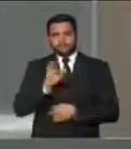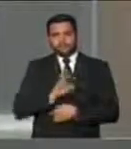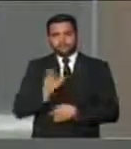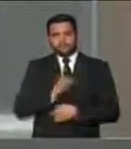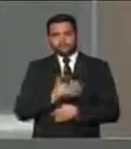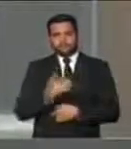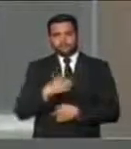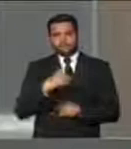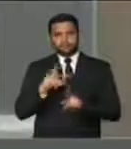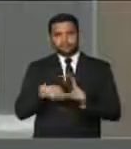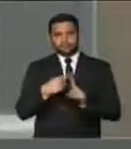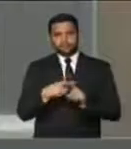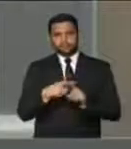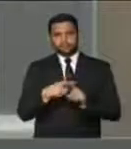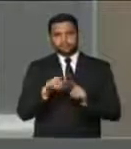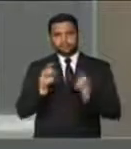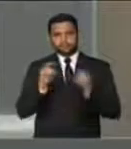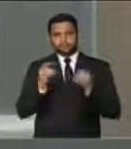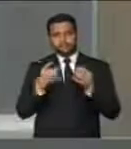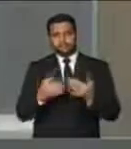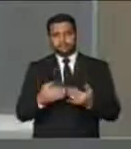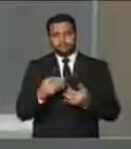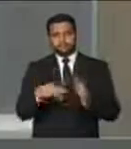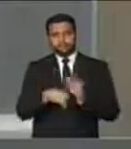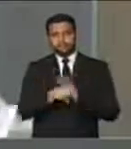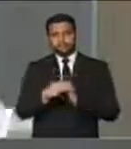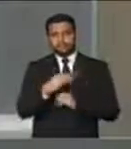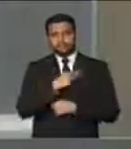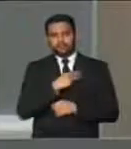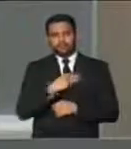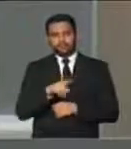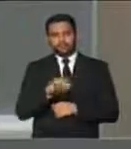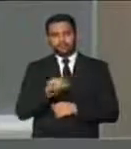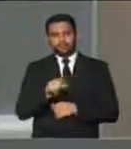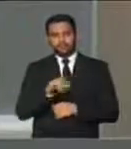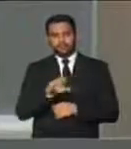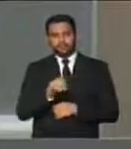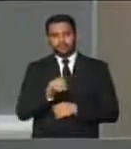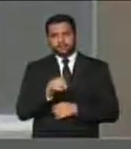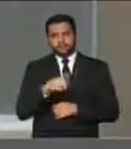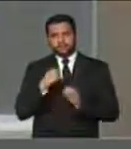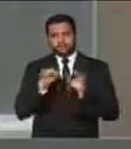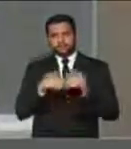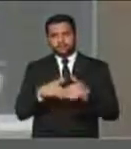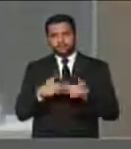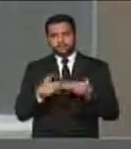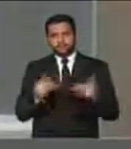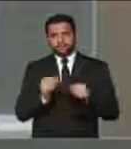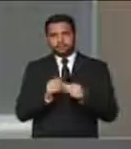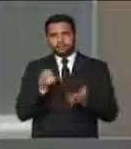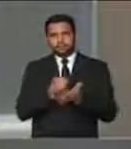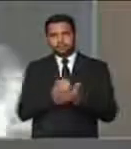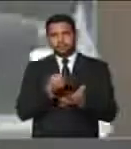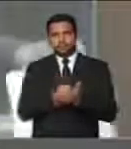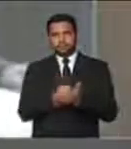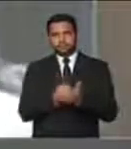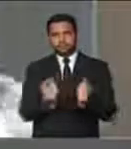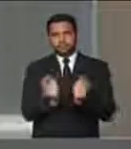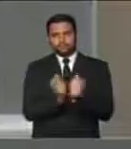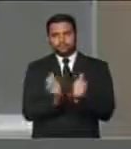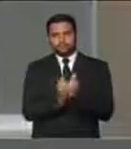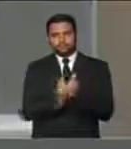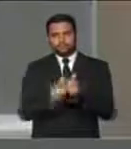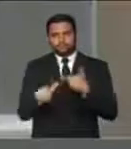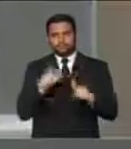federal, mais especificamente pelo ministro Joaquim Levy, que no final das contas penaliza o conjunto